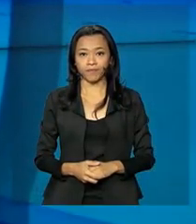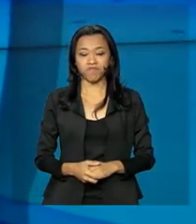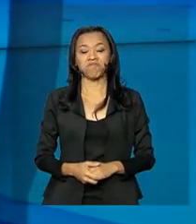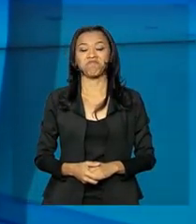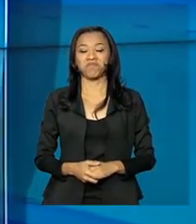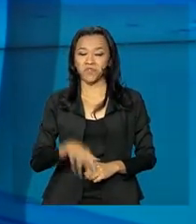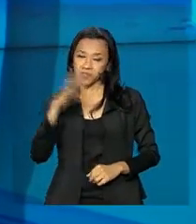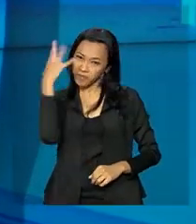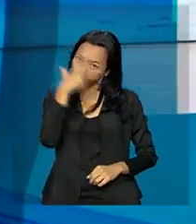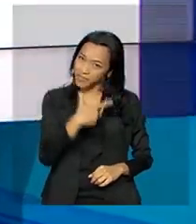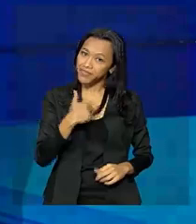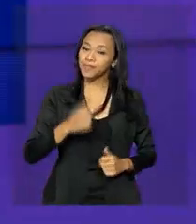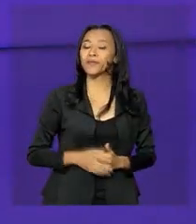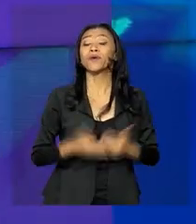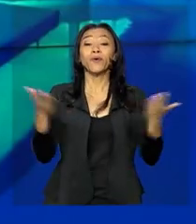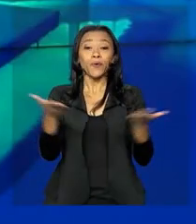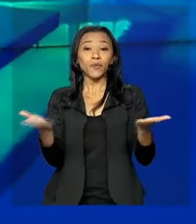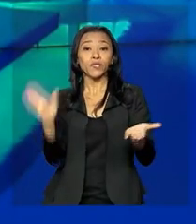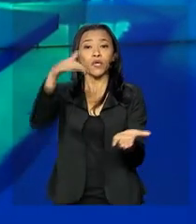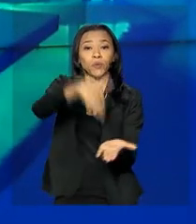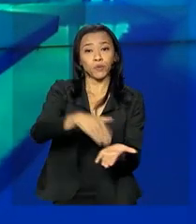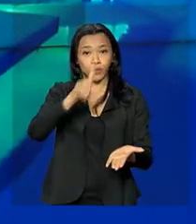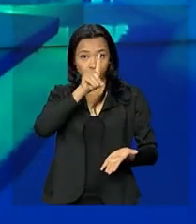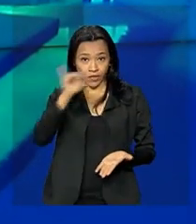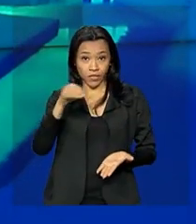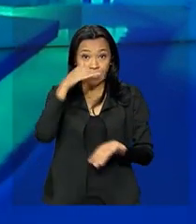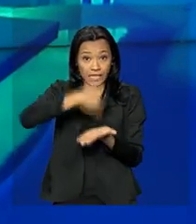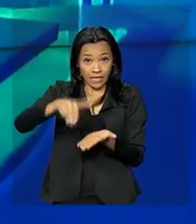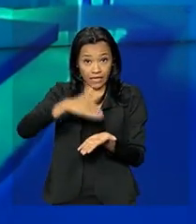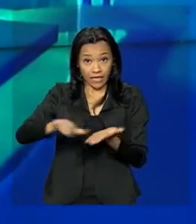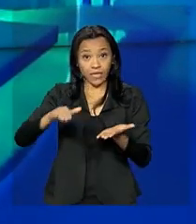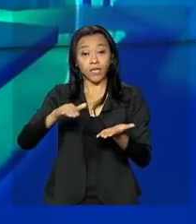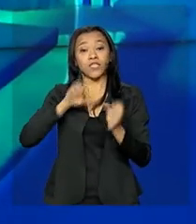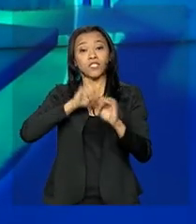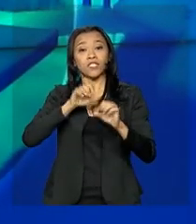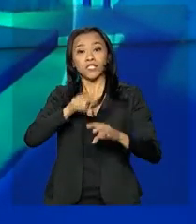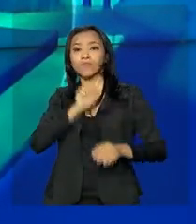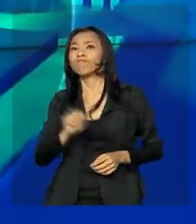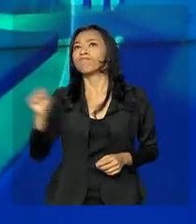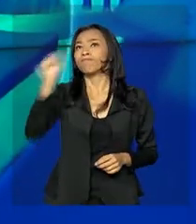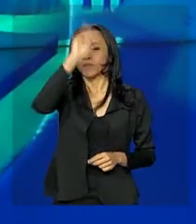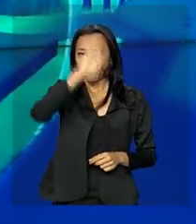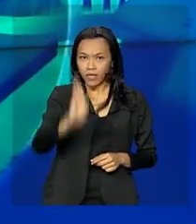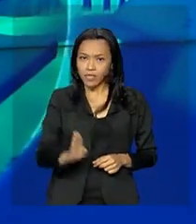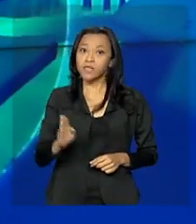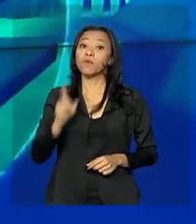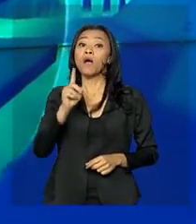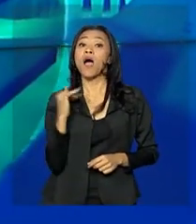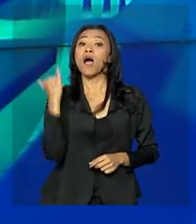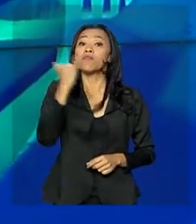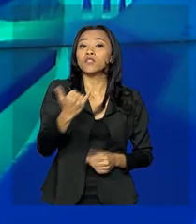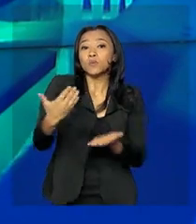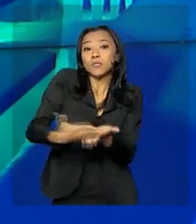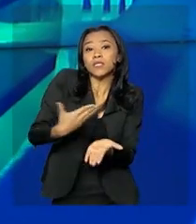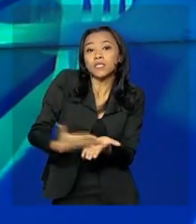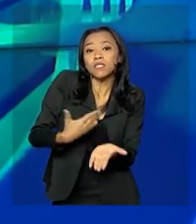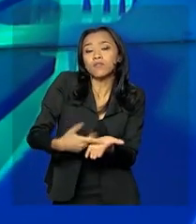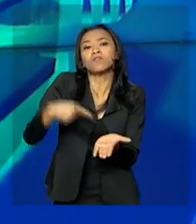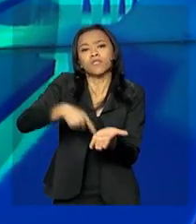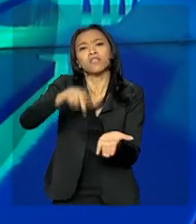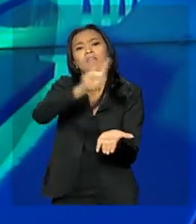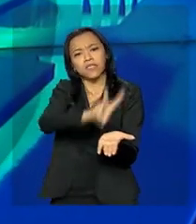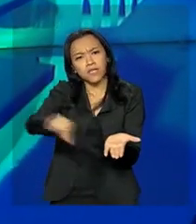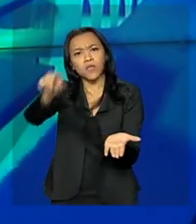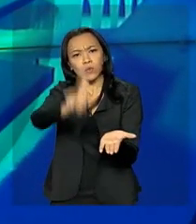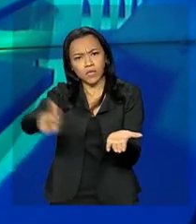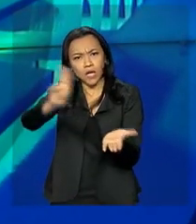Foi bonito. Hoje é o último dia para que as secretarias de educação de todo o país indiquem os livros didáticos que serão usados pelas